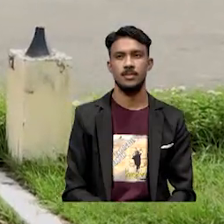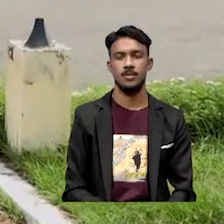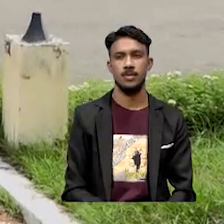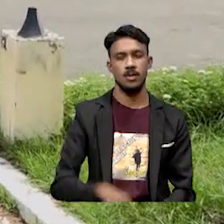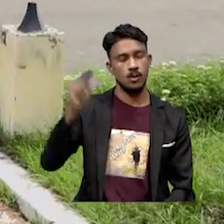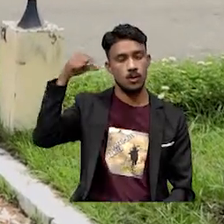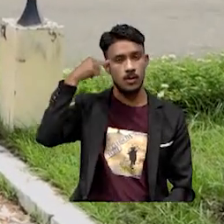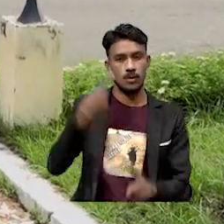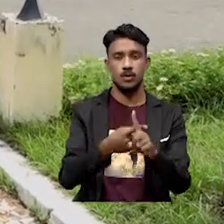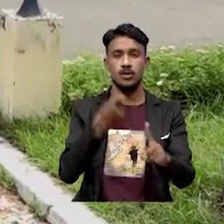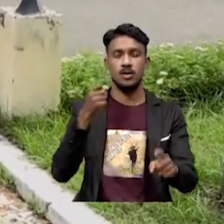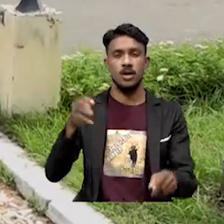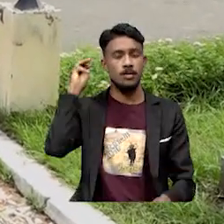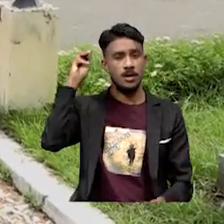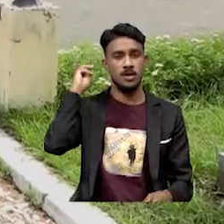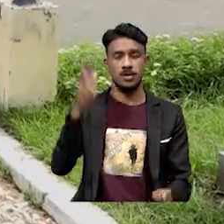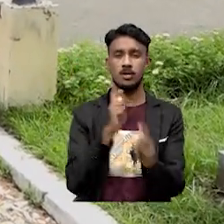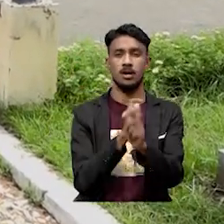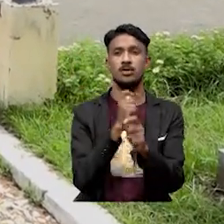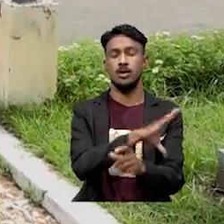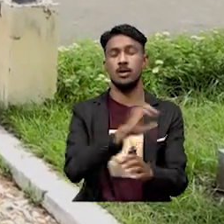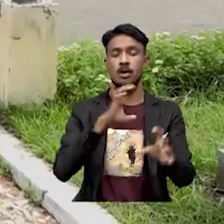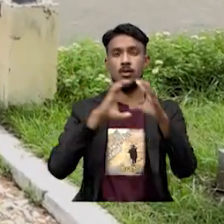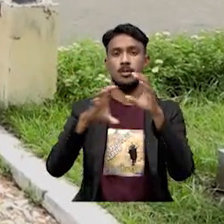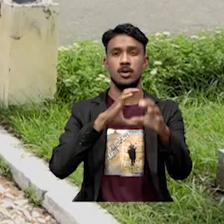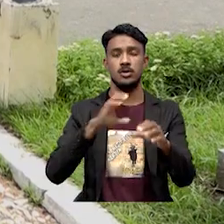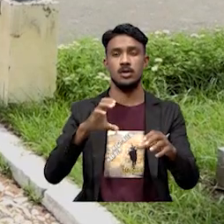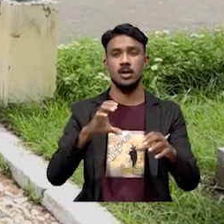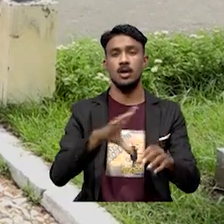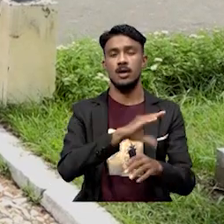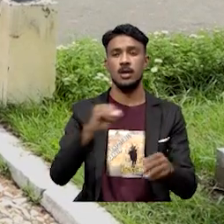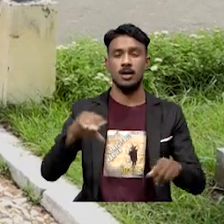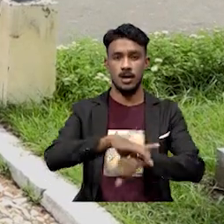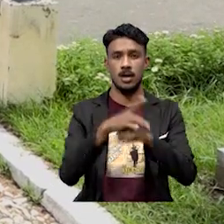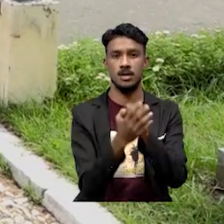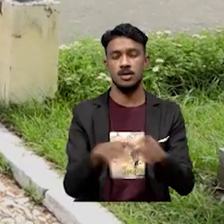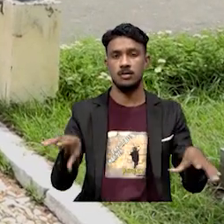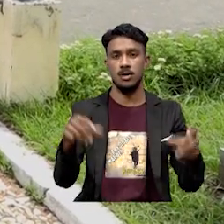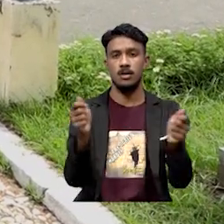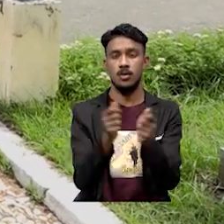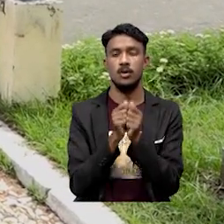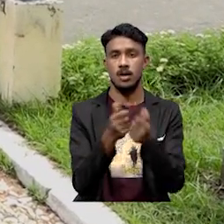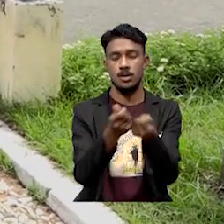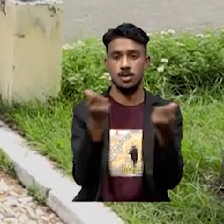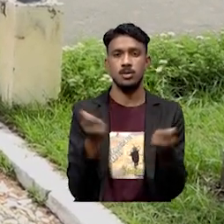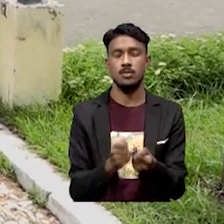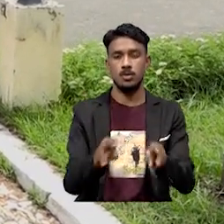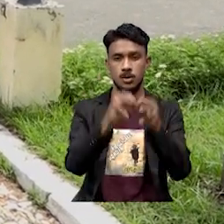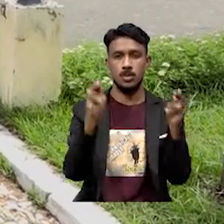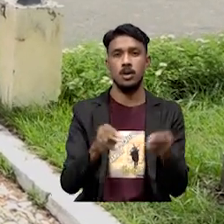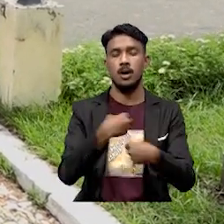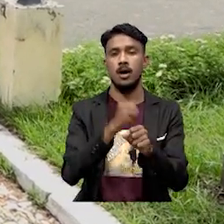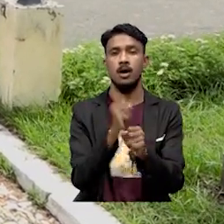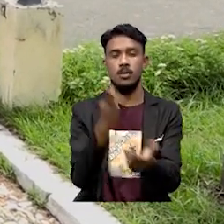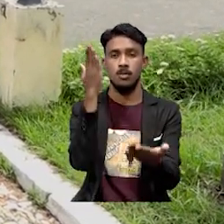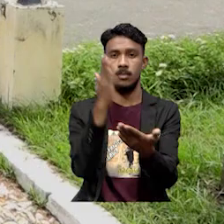Governo Liusi, Ministério de Transporte e Comunicação, Direção Nacional Transporte Terrestre, Serviço a Mútuo com a Administração Municipal, onde rala a paragem